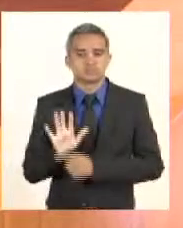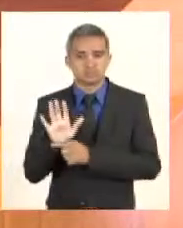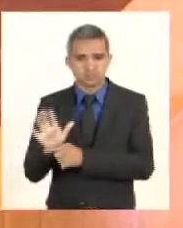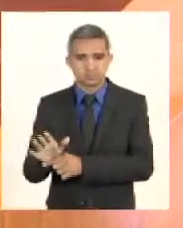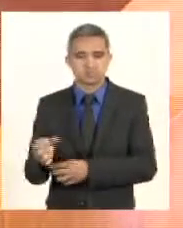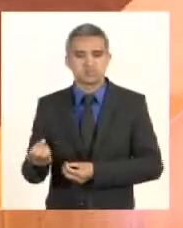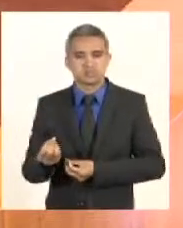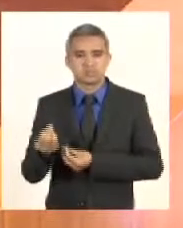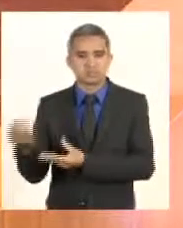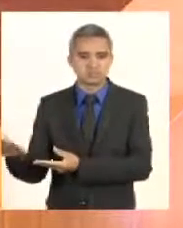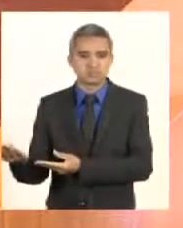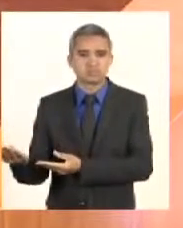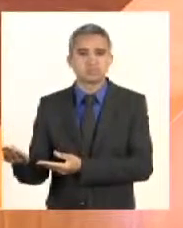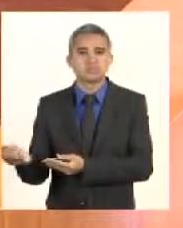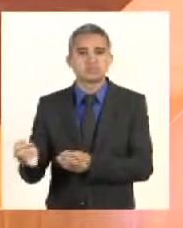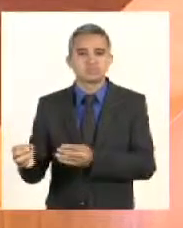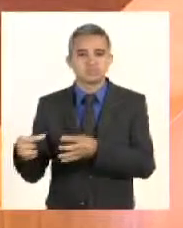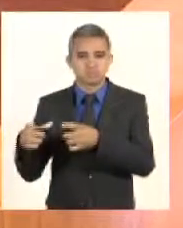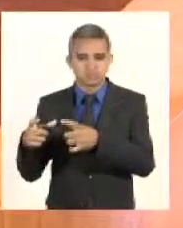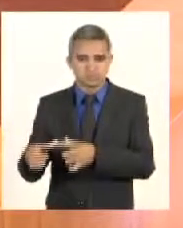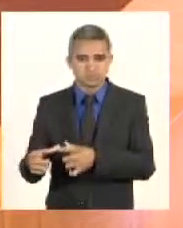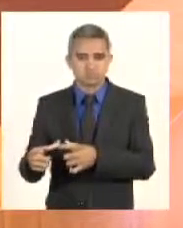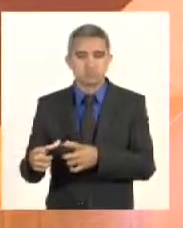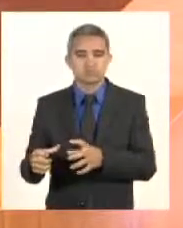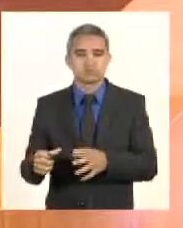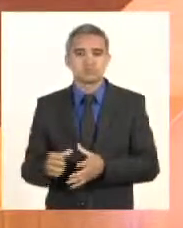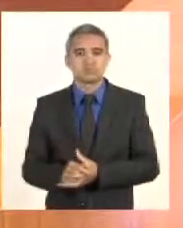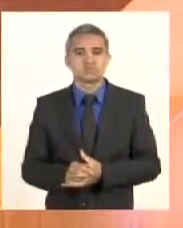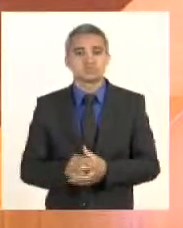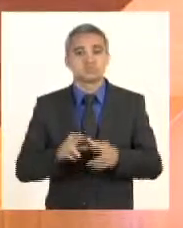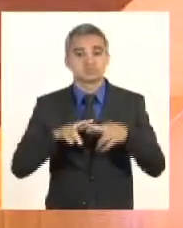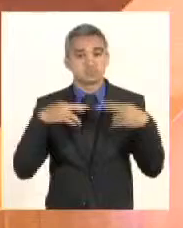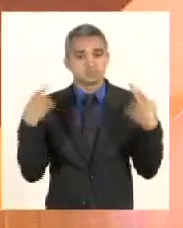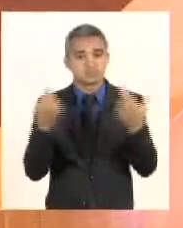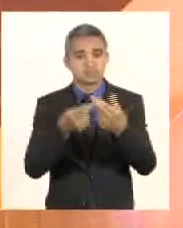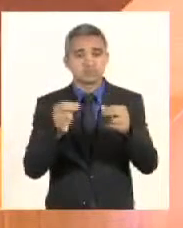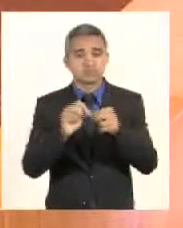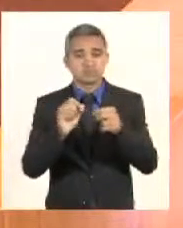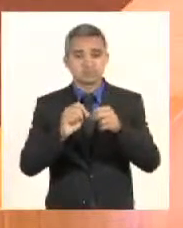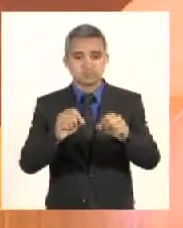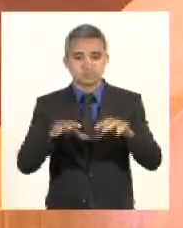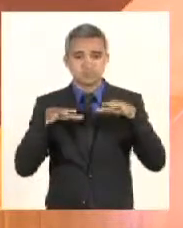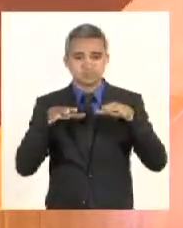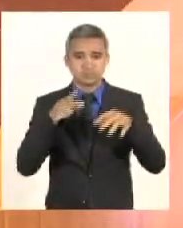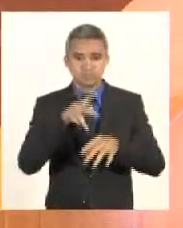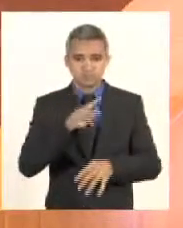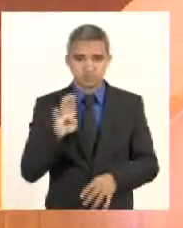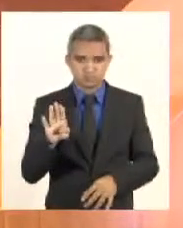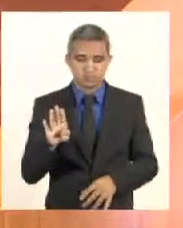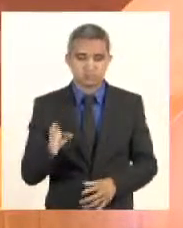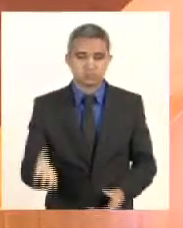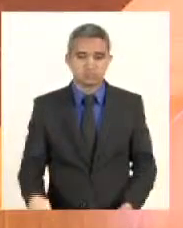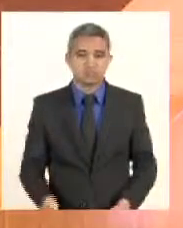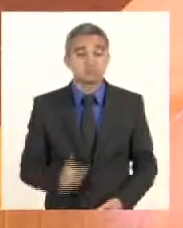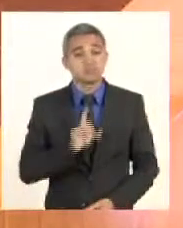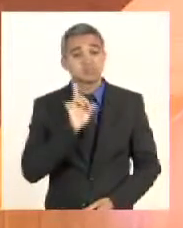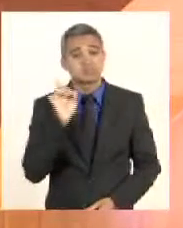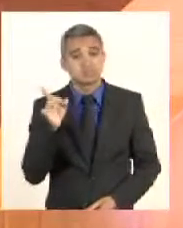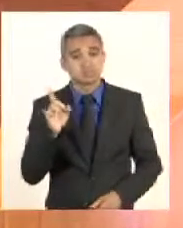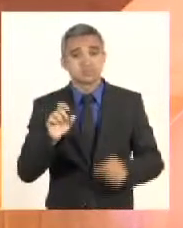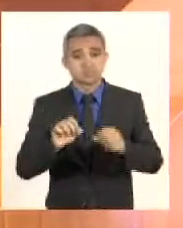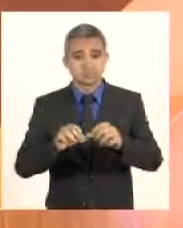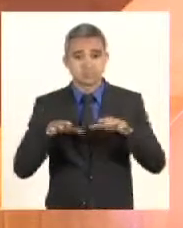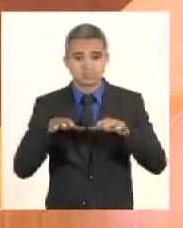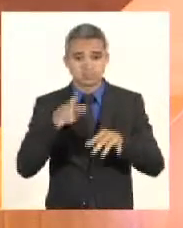para que essa comissão pudesse fazer essa audiência pública. E lá, na audiência pública, foi